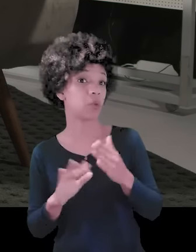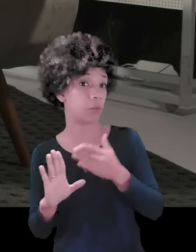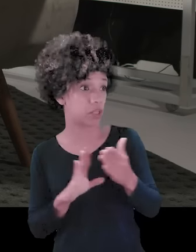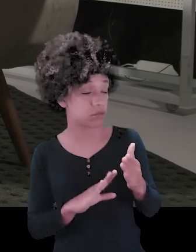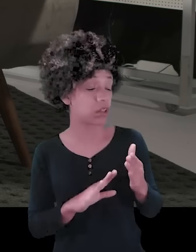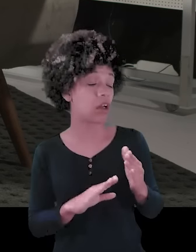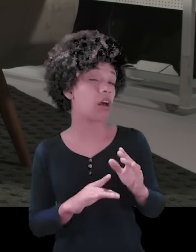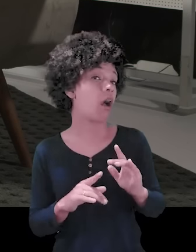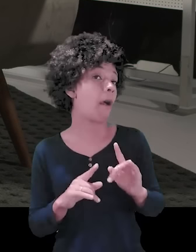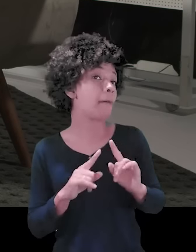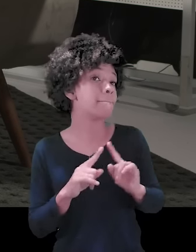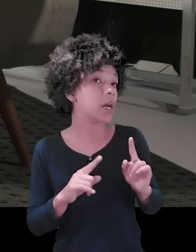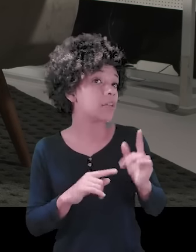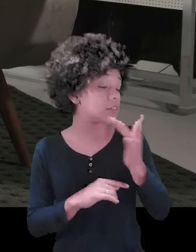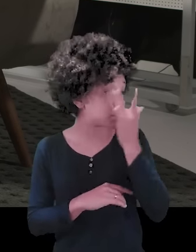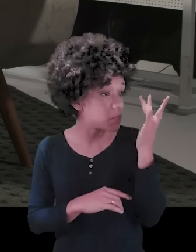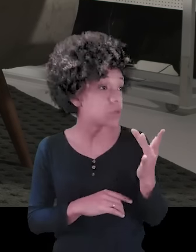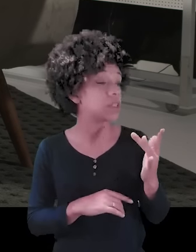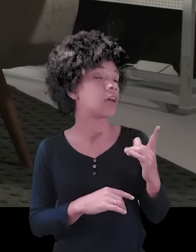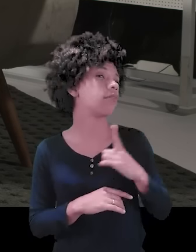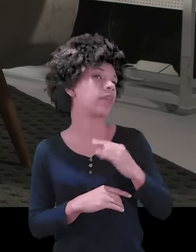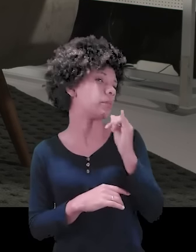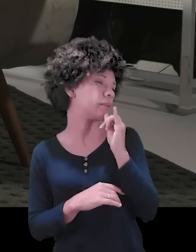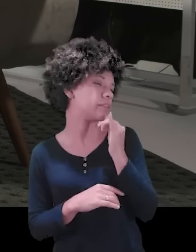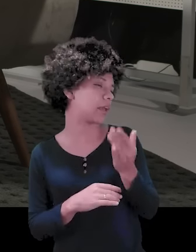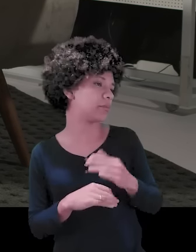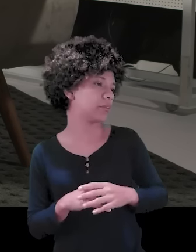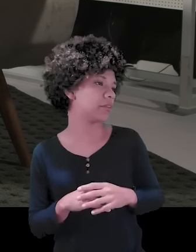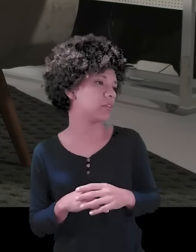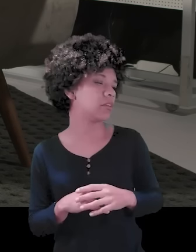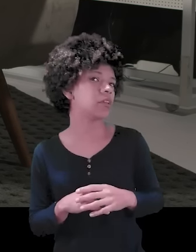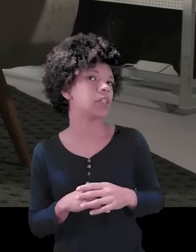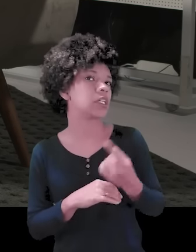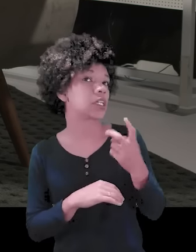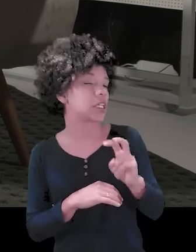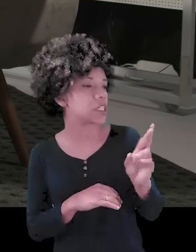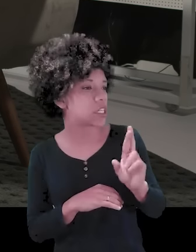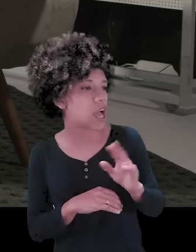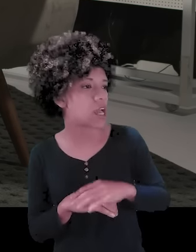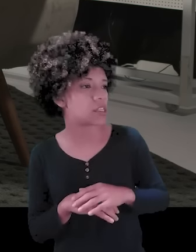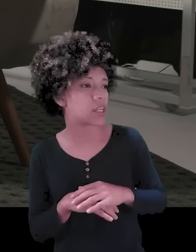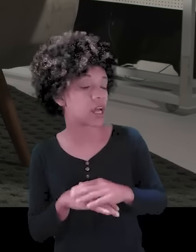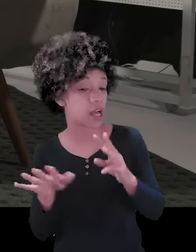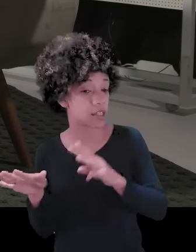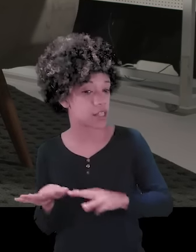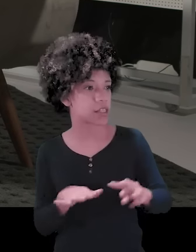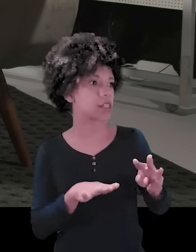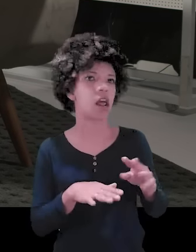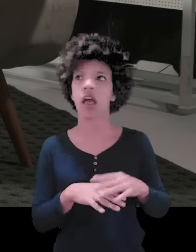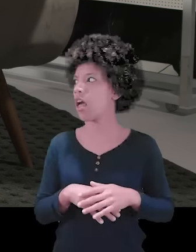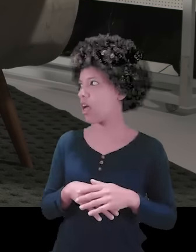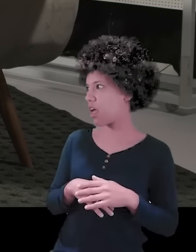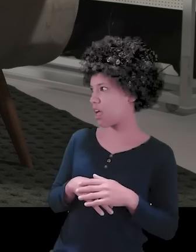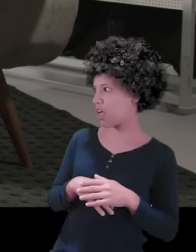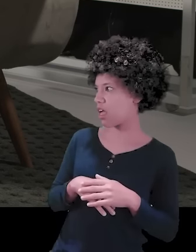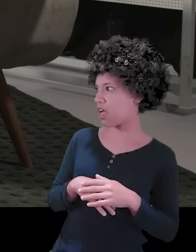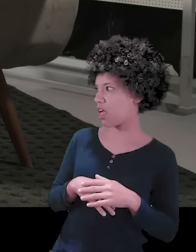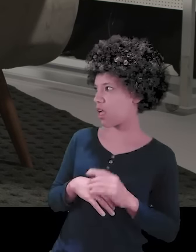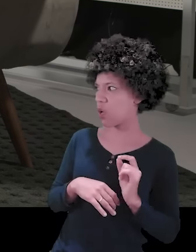ganhar um pouco mais e tal mas as pessoas chegam ganhar por exemplo r$ 15 a cada três semanas o que